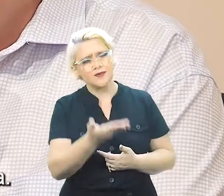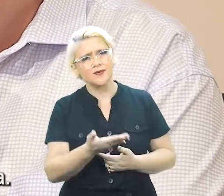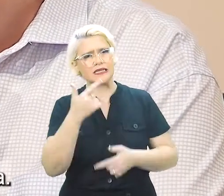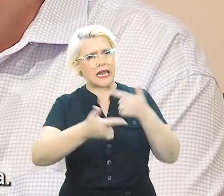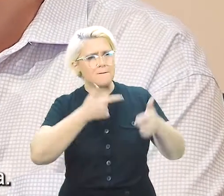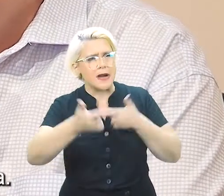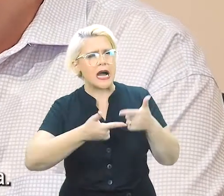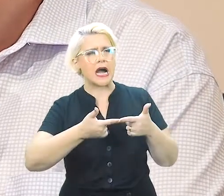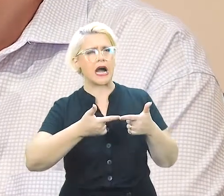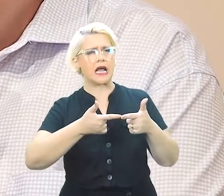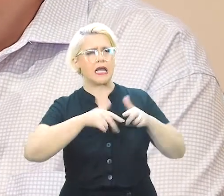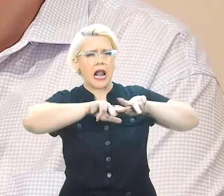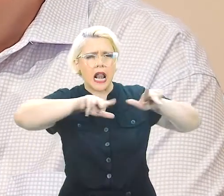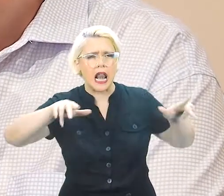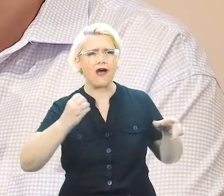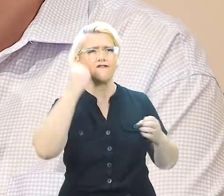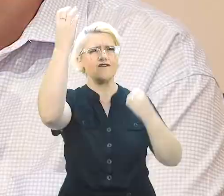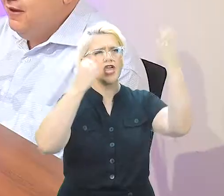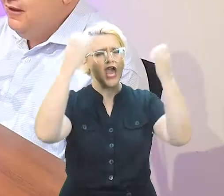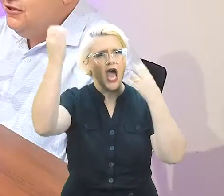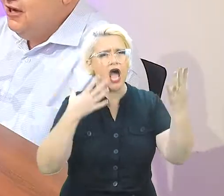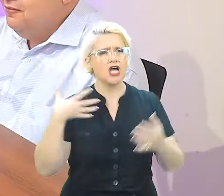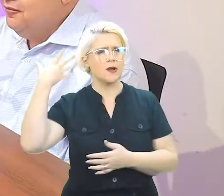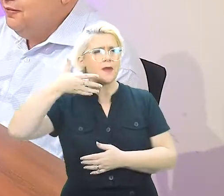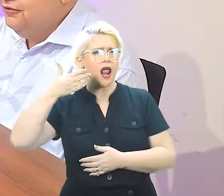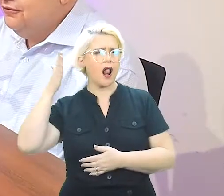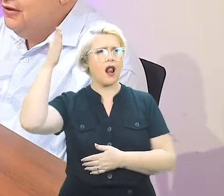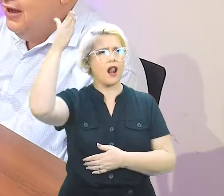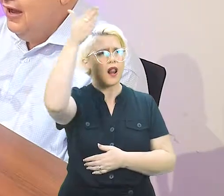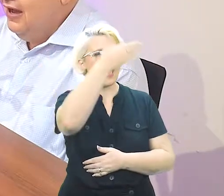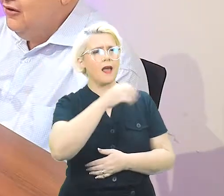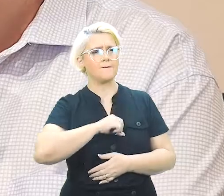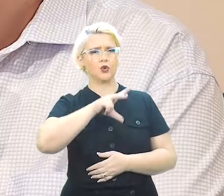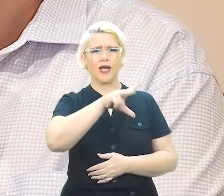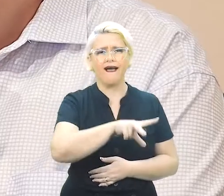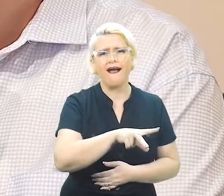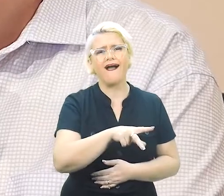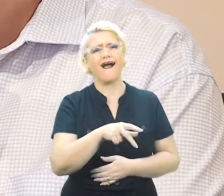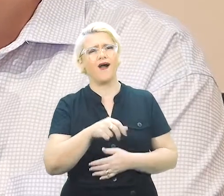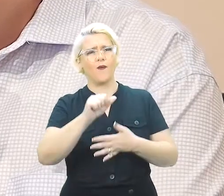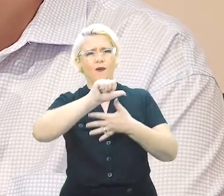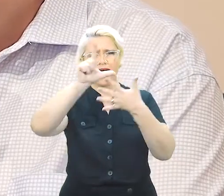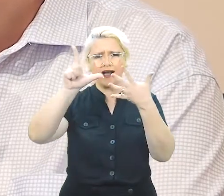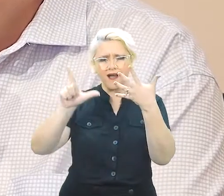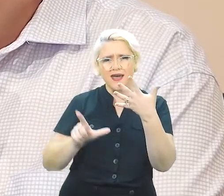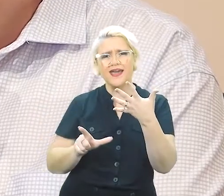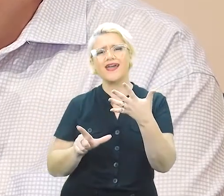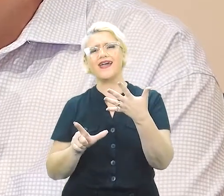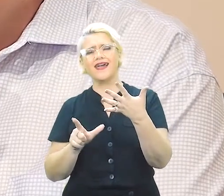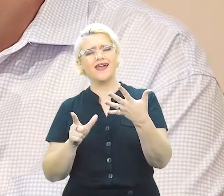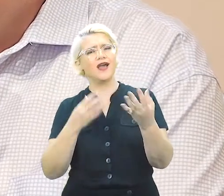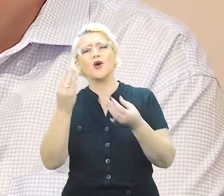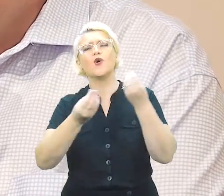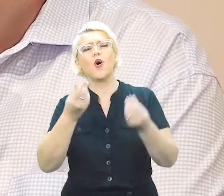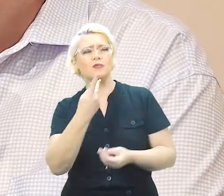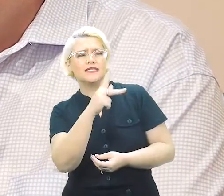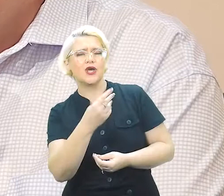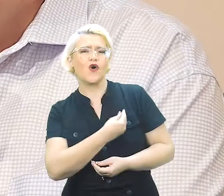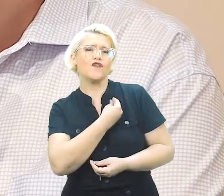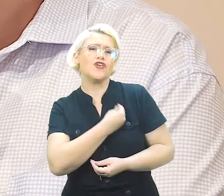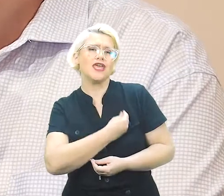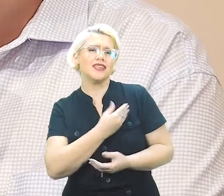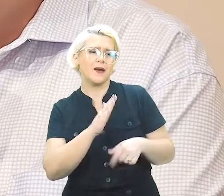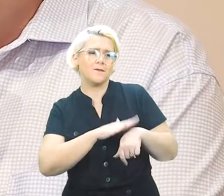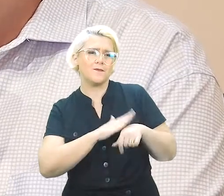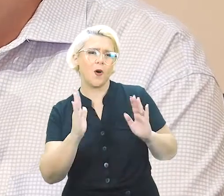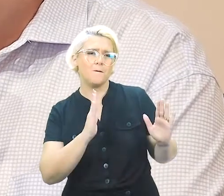bastante dinâmica, viaja, faz palestra aí por Portugal, América Latina. Como é que a senhora tem